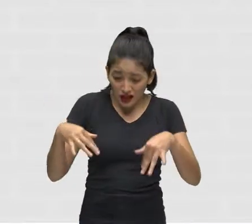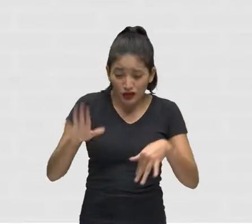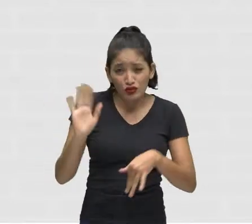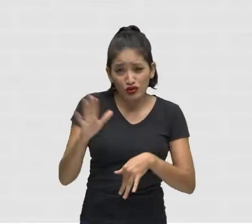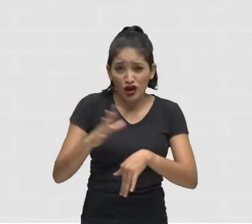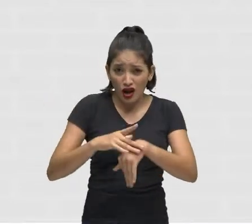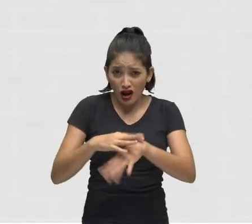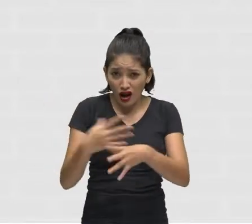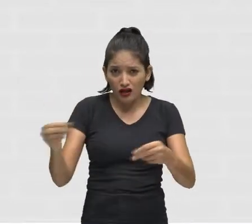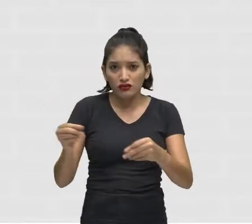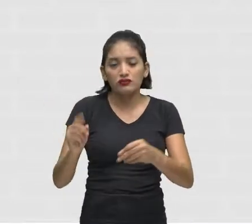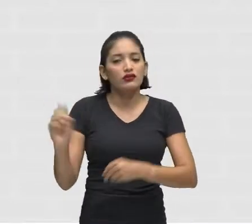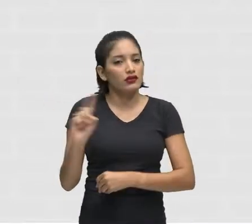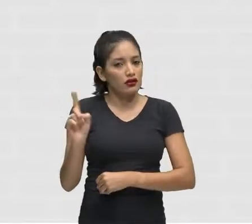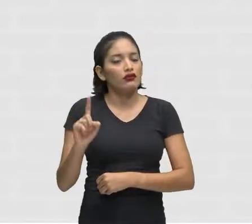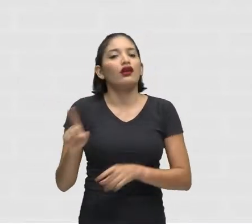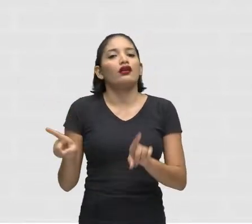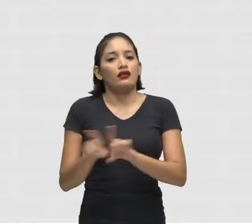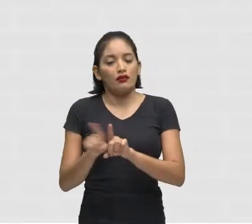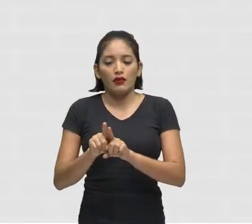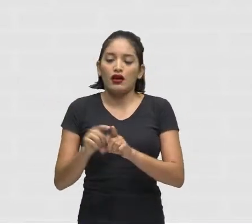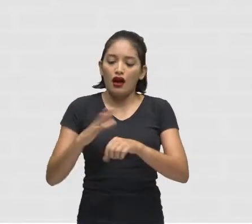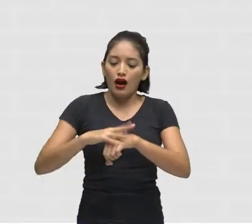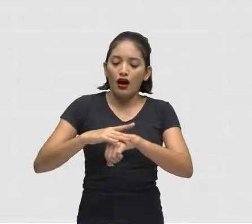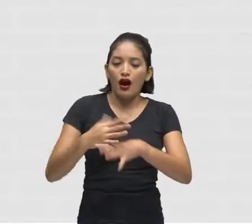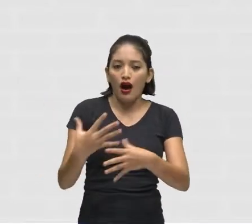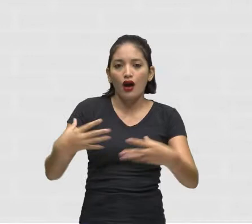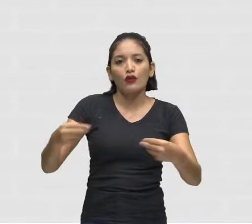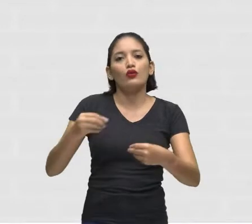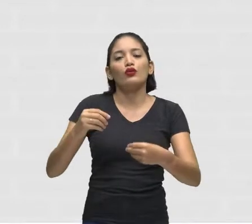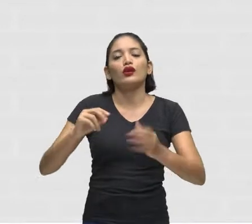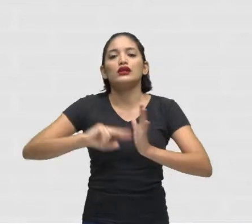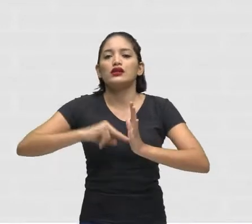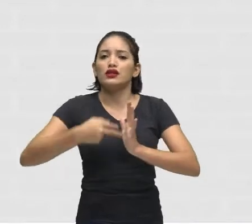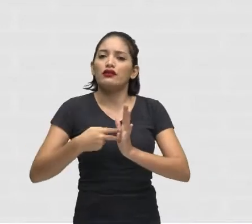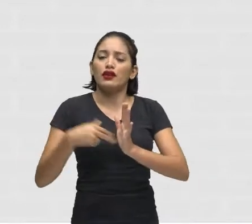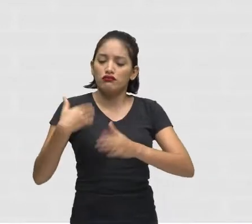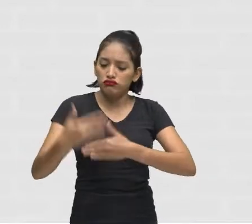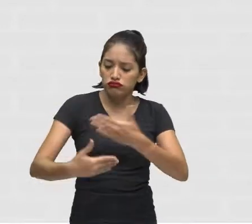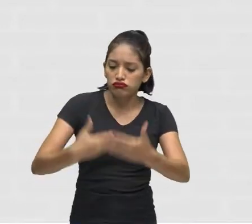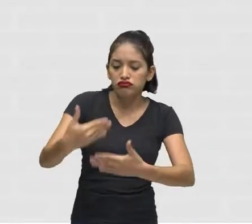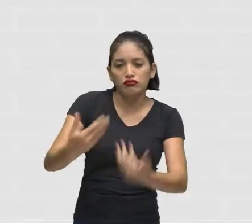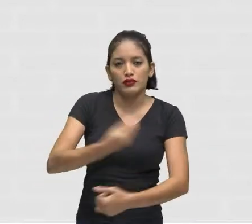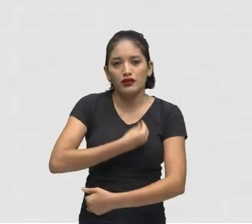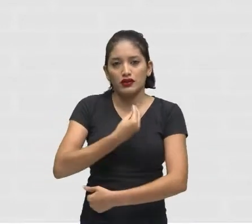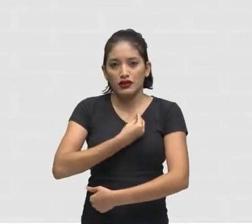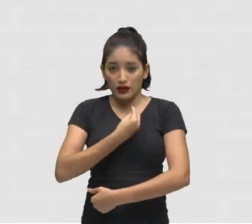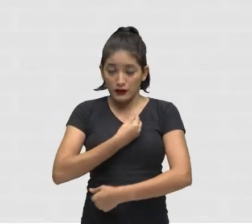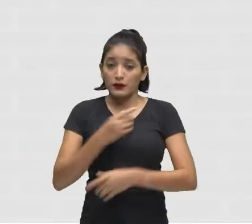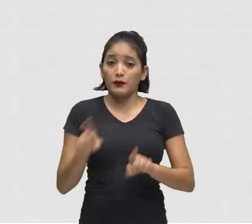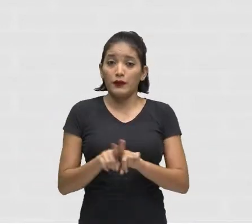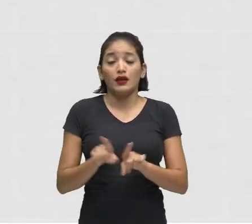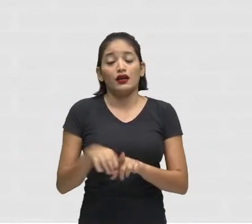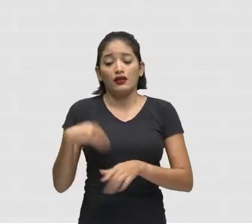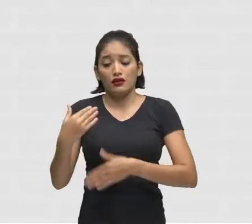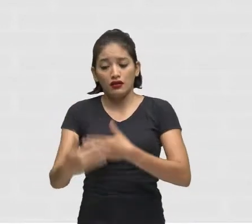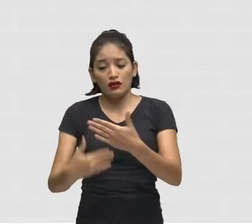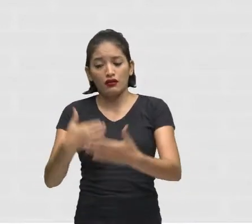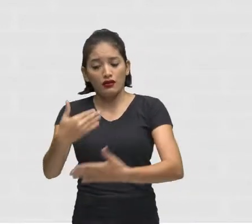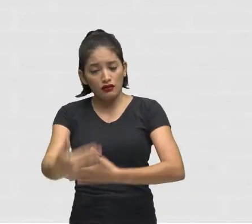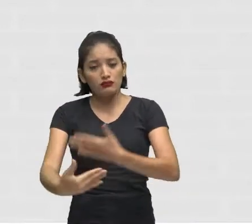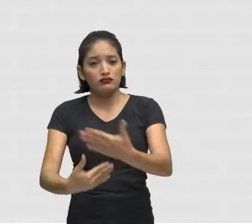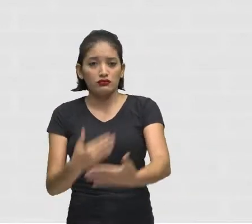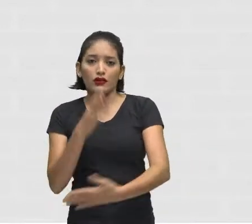entende a cura como um processo de vida também. Por quê? Porque o adoecimento existe junto à cura, então são processos